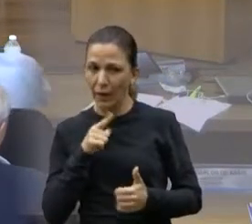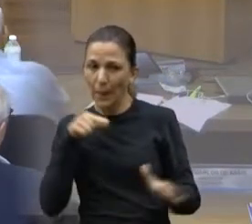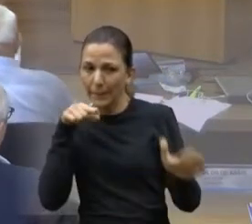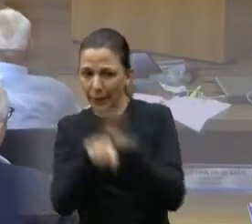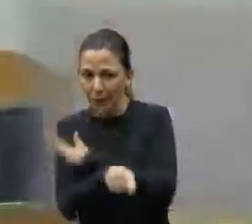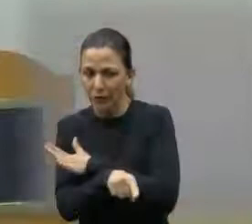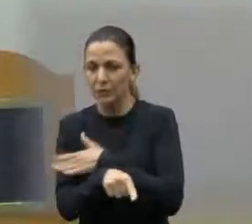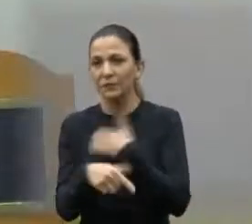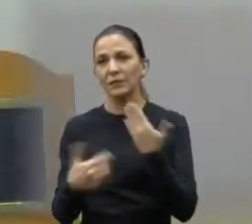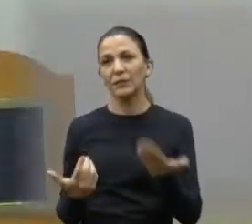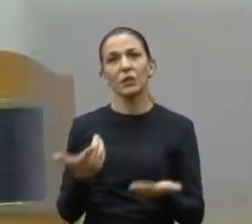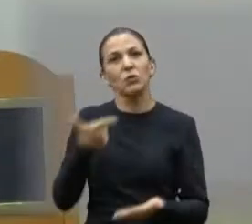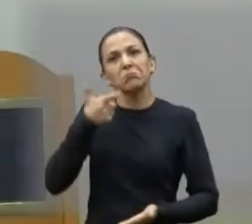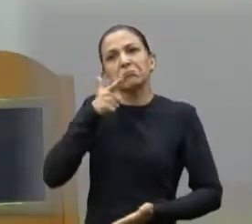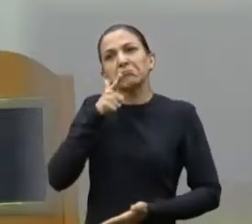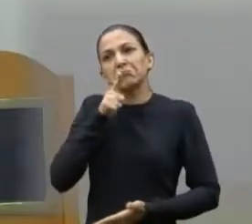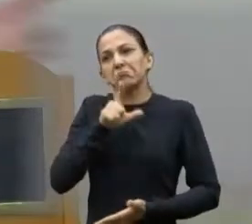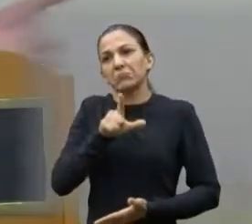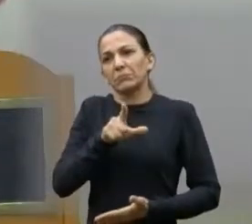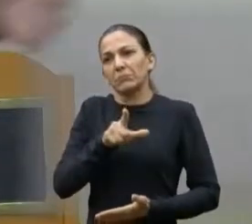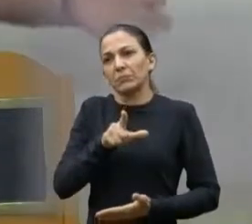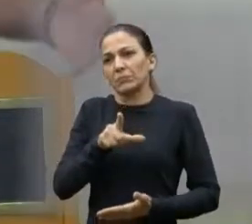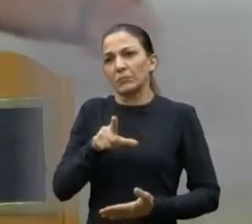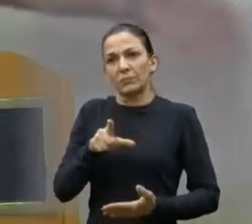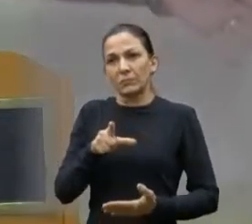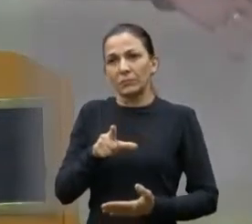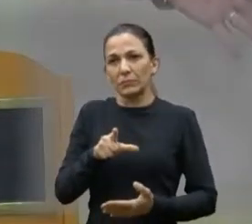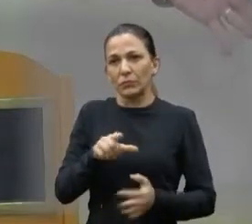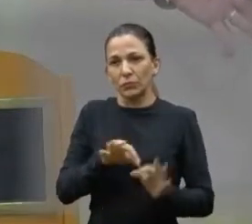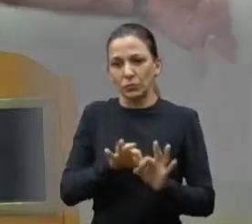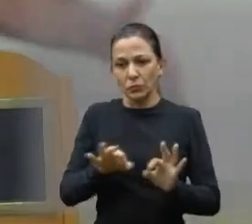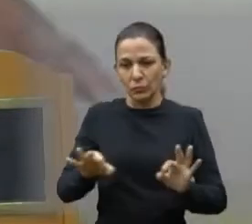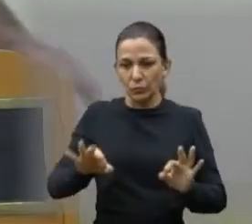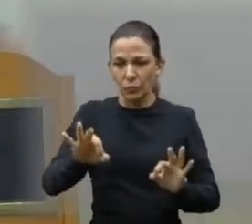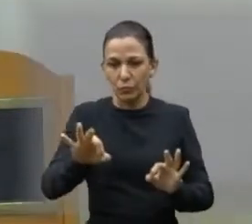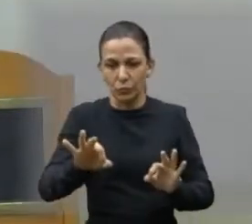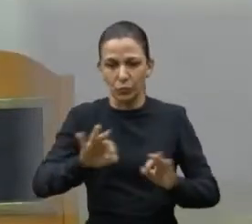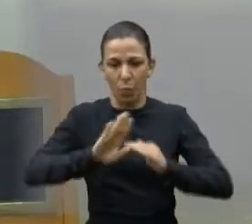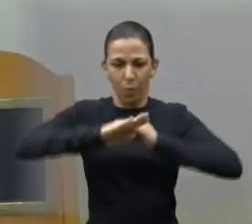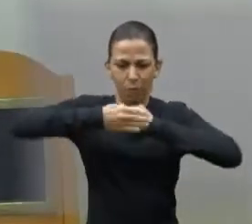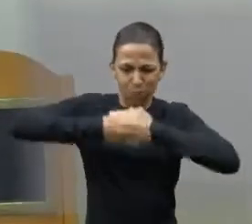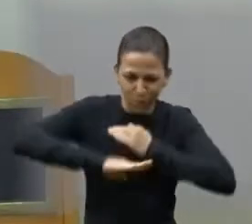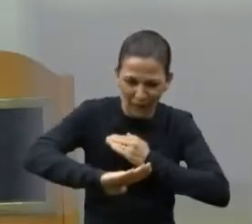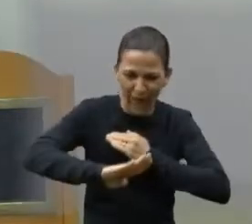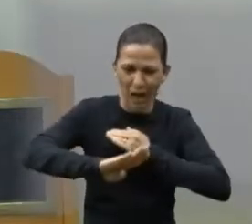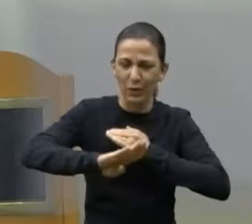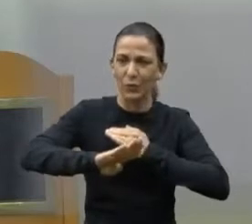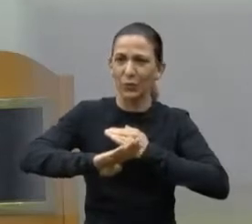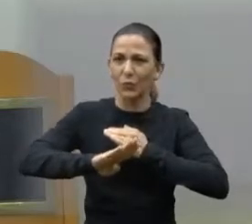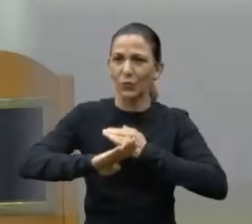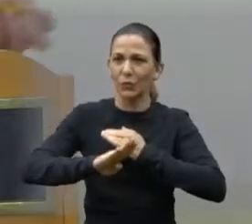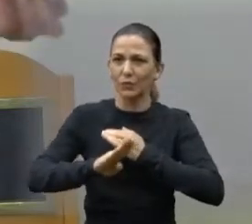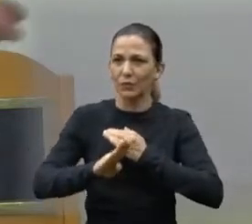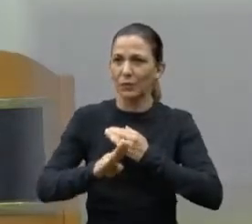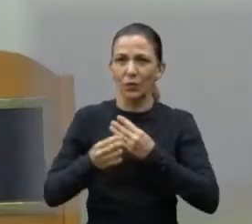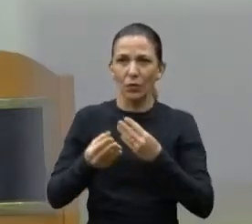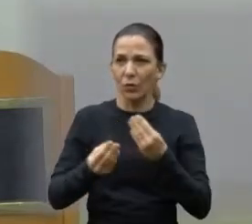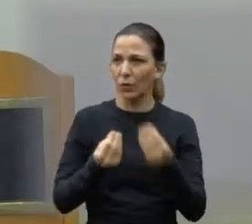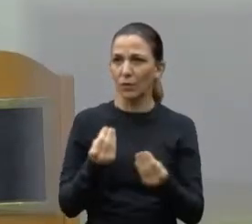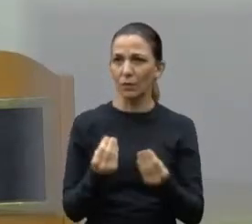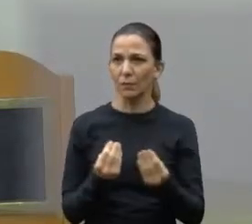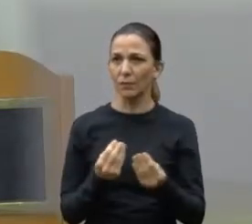consigo nem com uma uma trena laser você não consegue mencionar o tamanho do buraco Medina 1 m de altura assim é